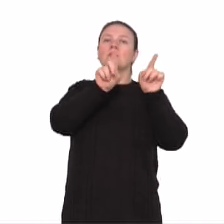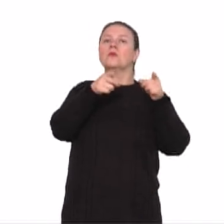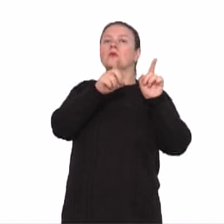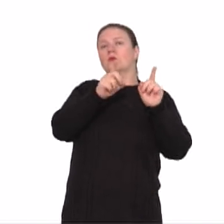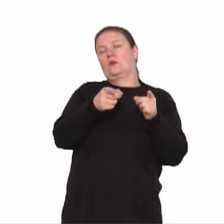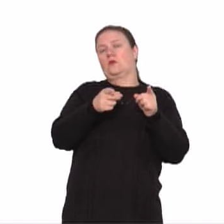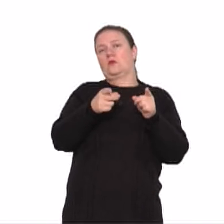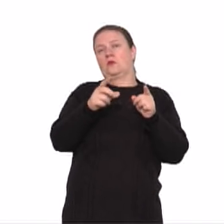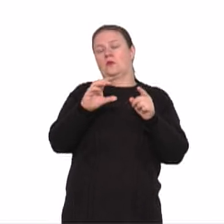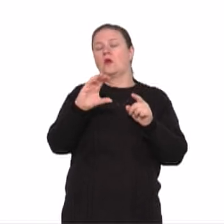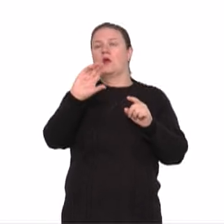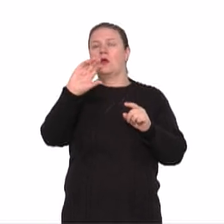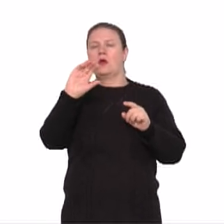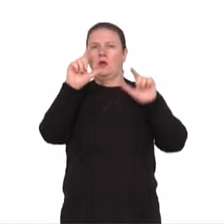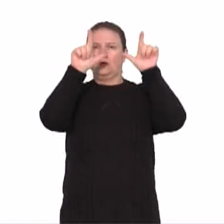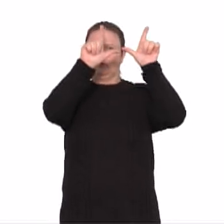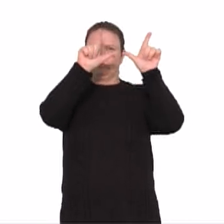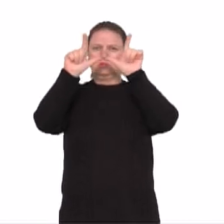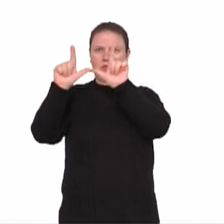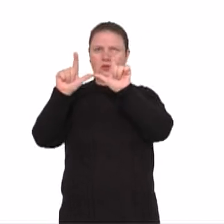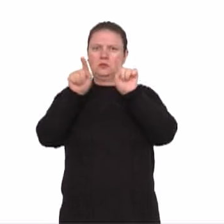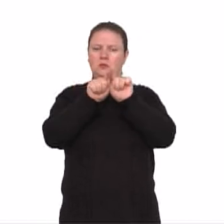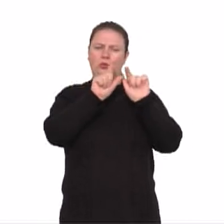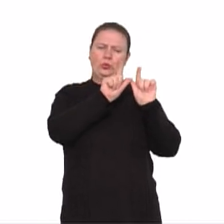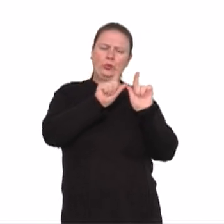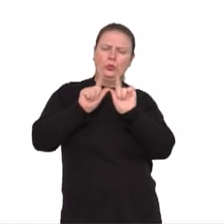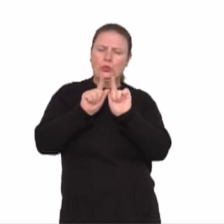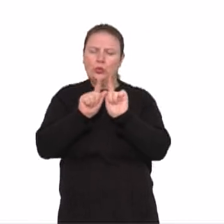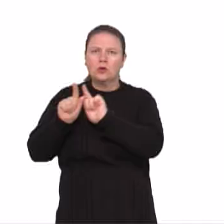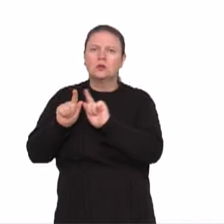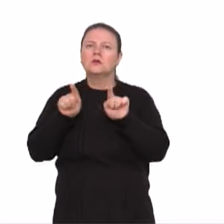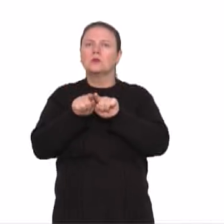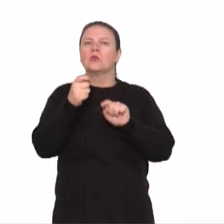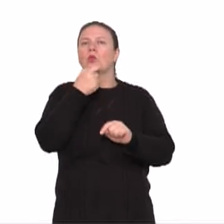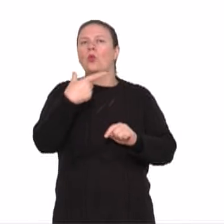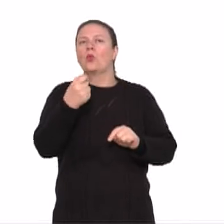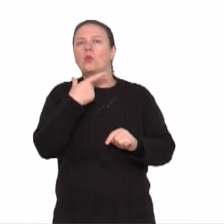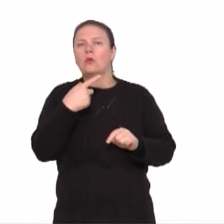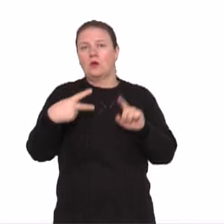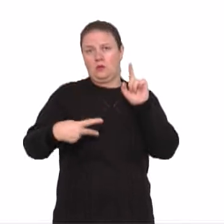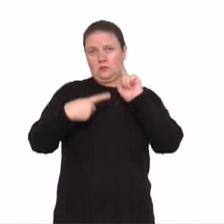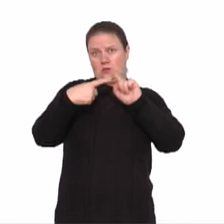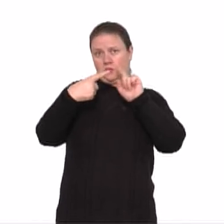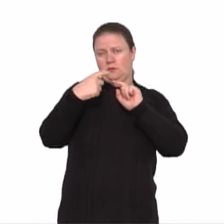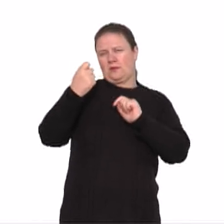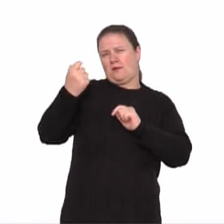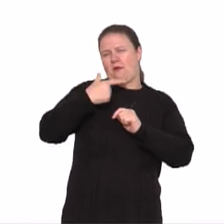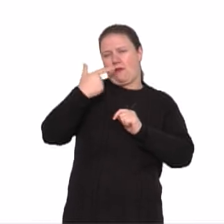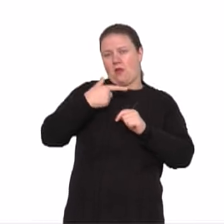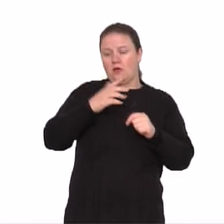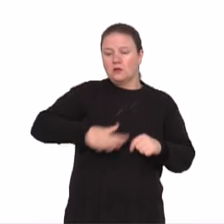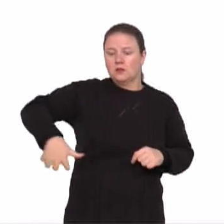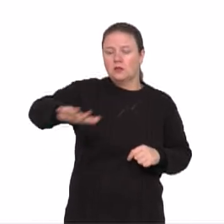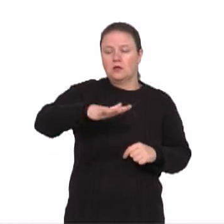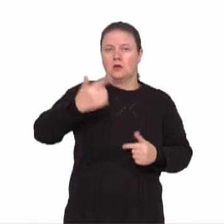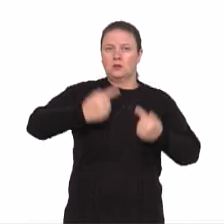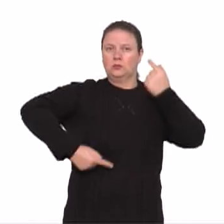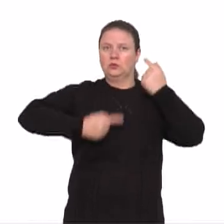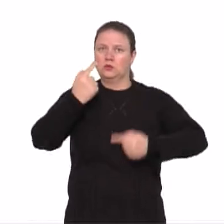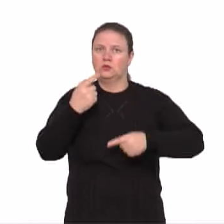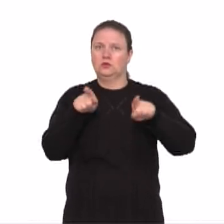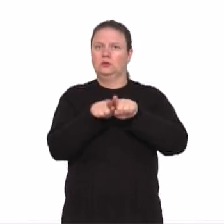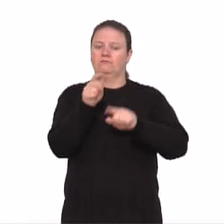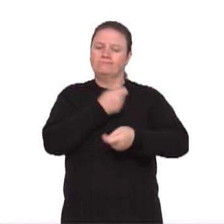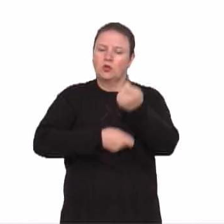As charges e as tirinhas apresentam humor, porém a primeira apresenta sátira às situações políticas e